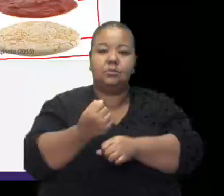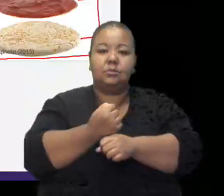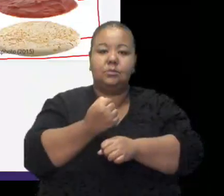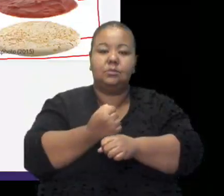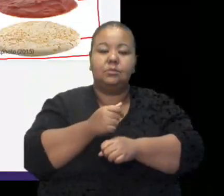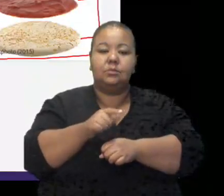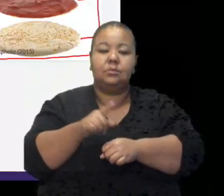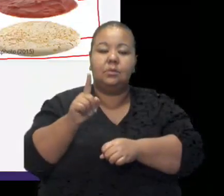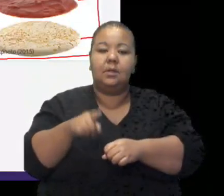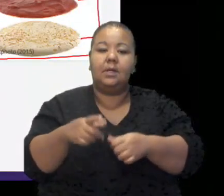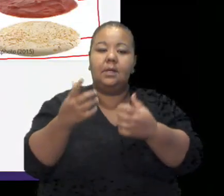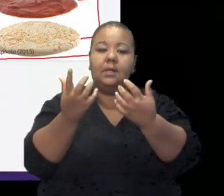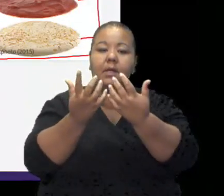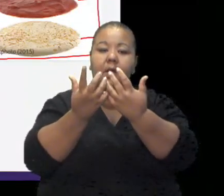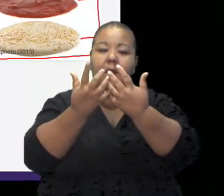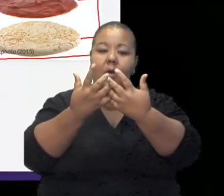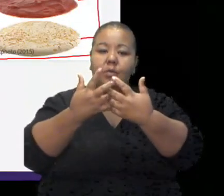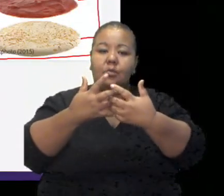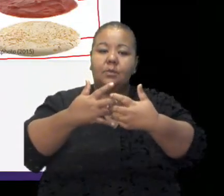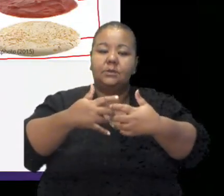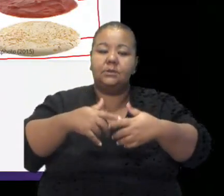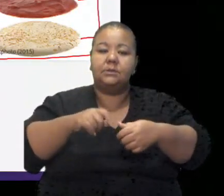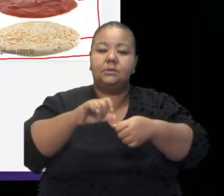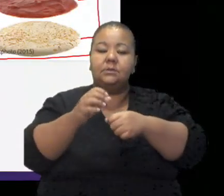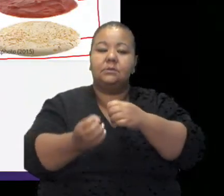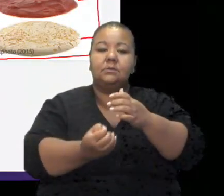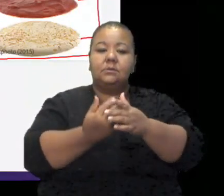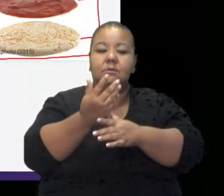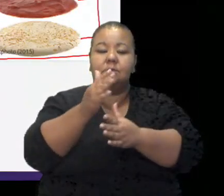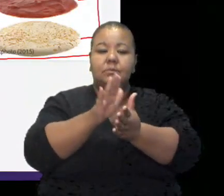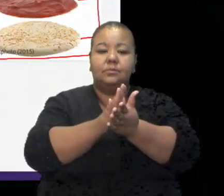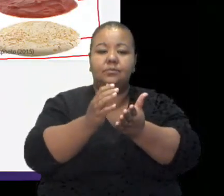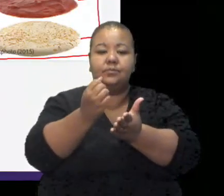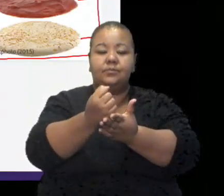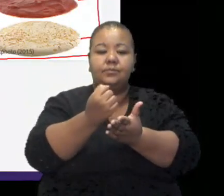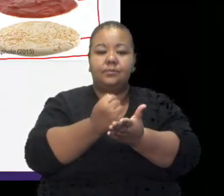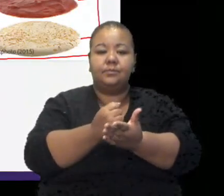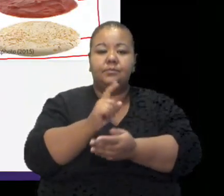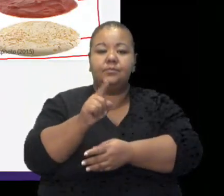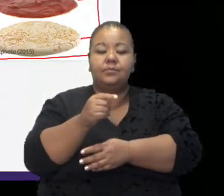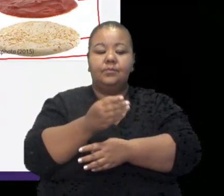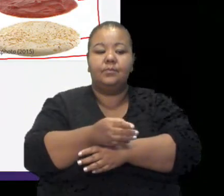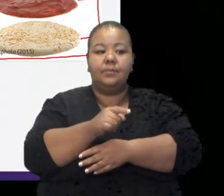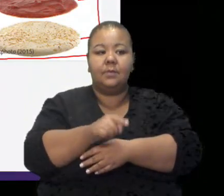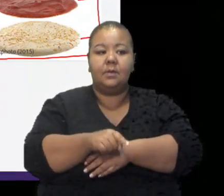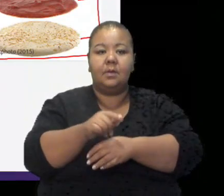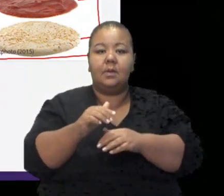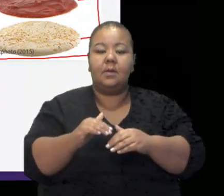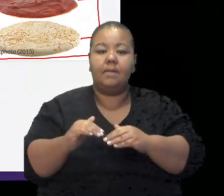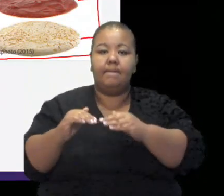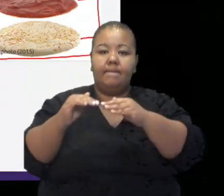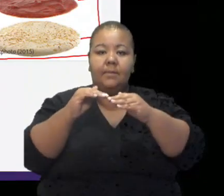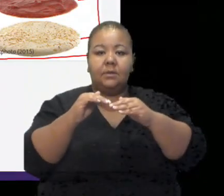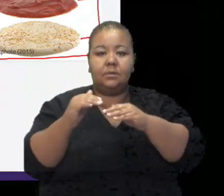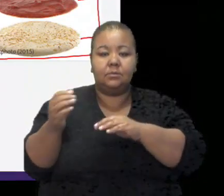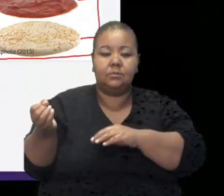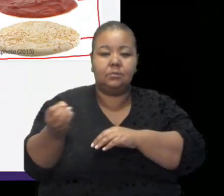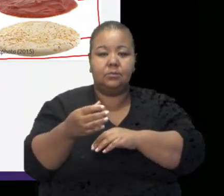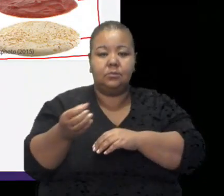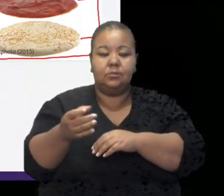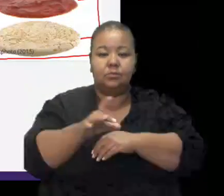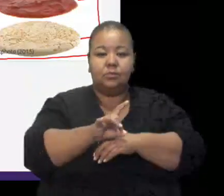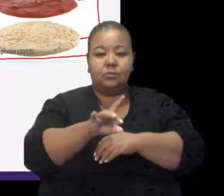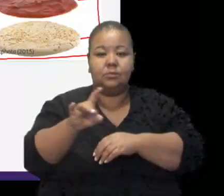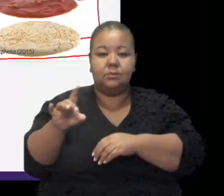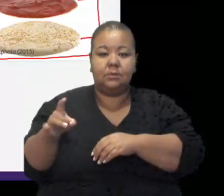que automatiza a geração de documento, sendo um novo padrão